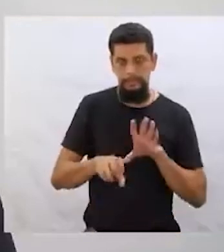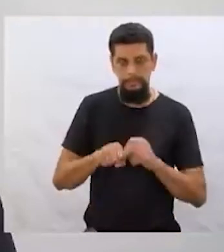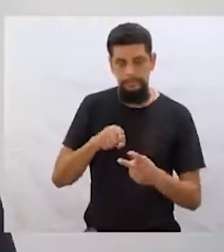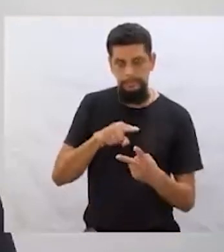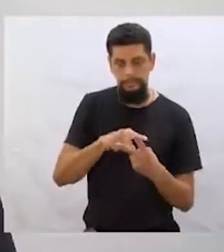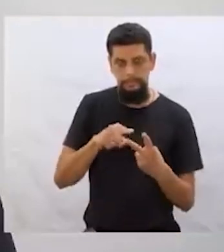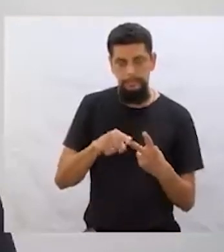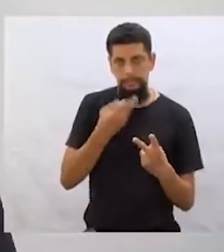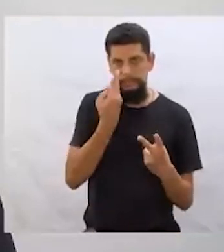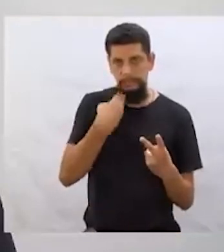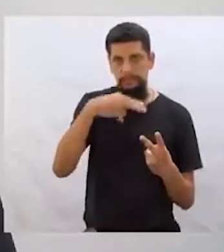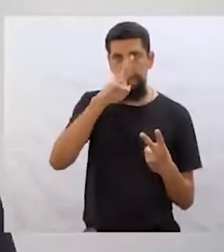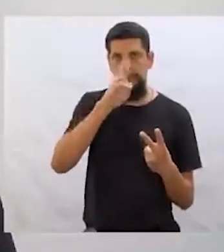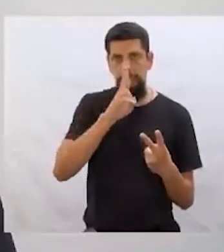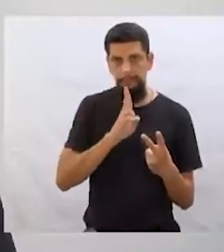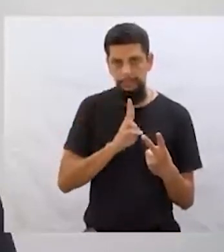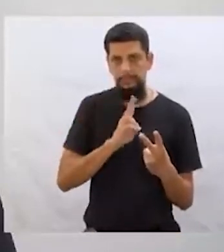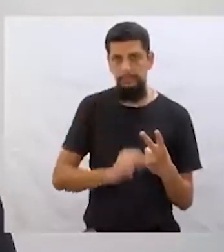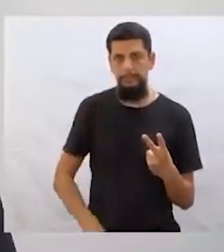Então, vou pegar aqui, ó.